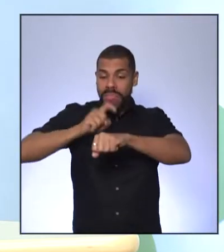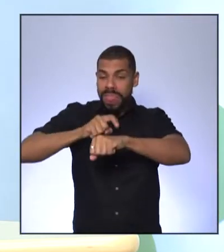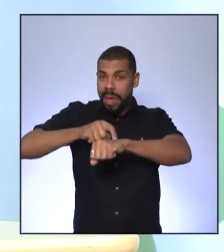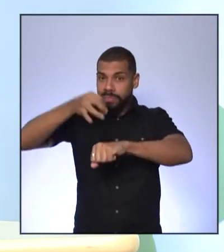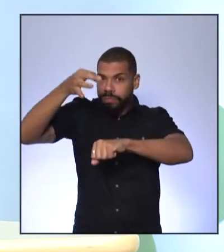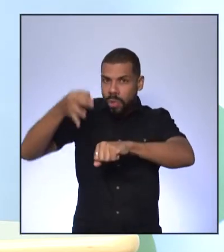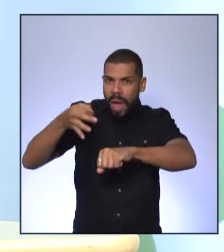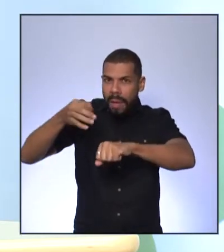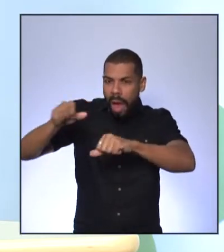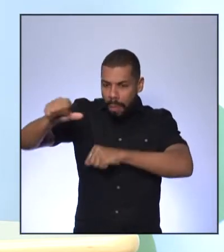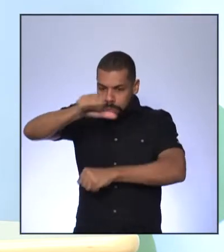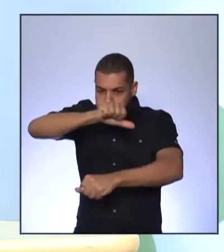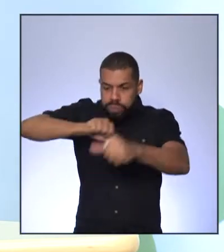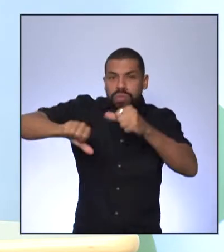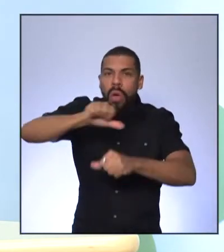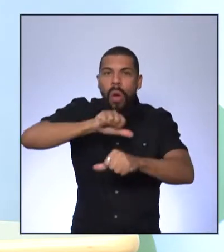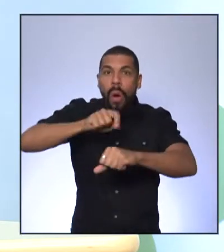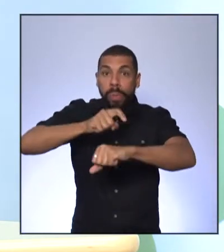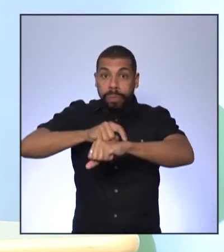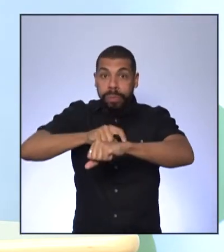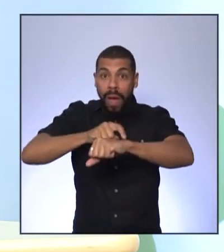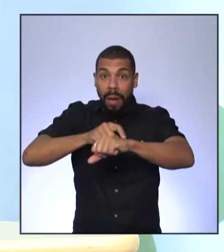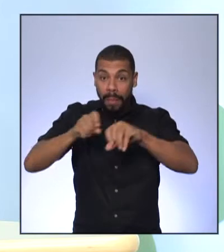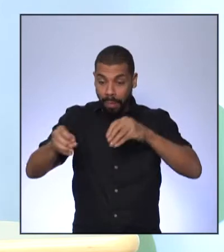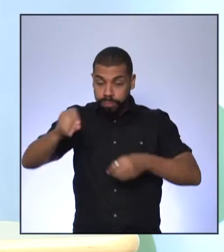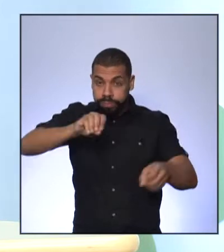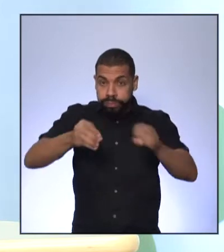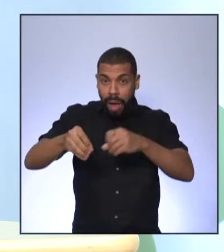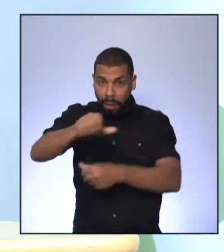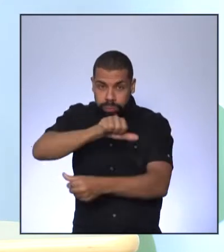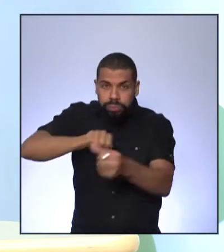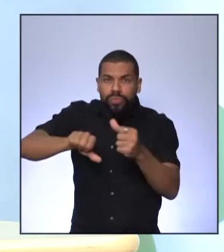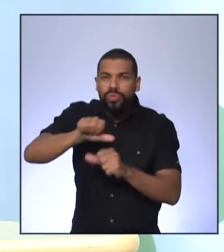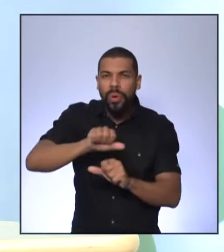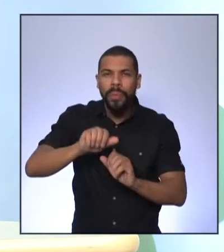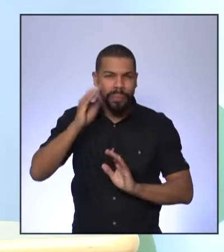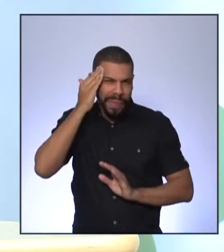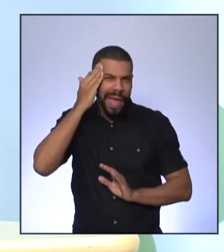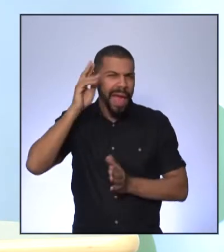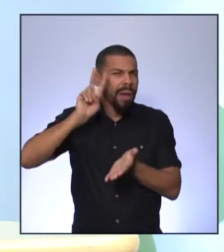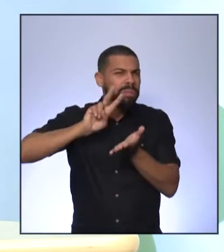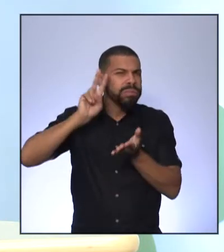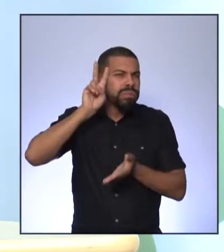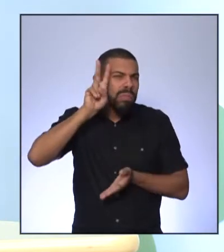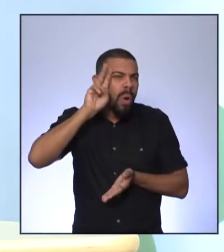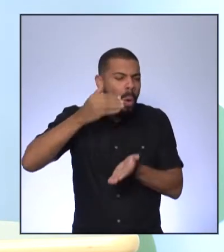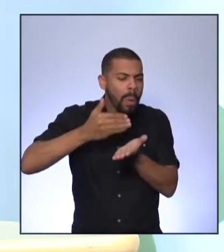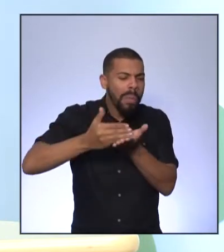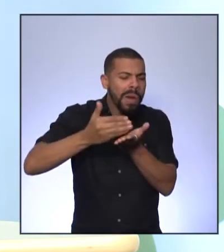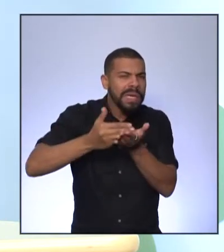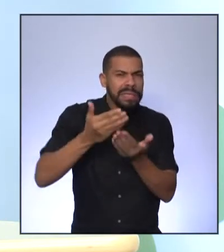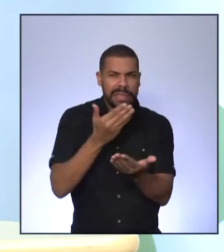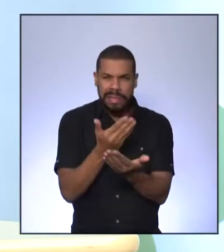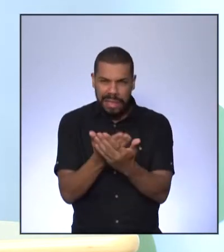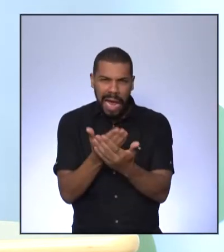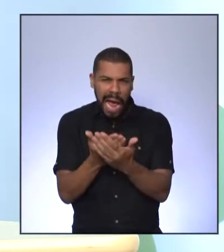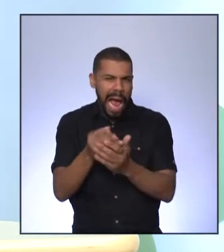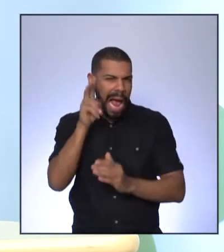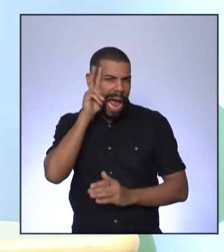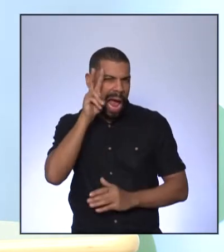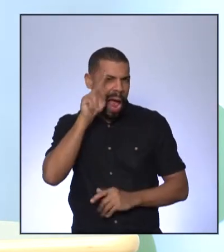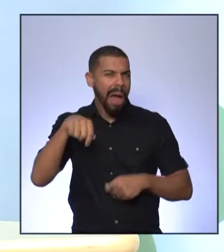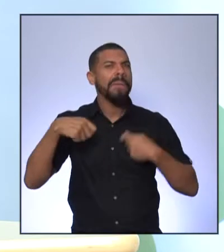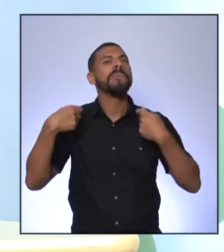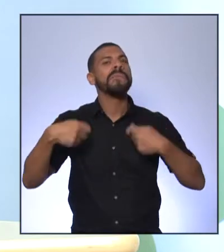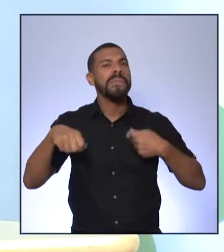Eles modificam o tempo que a reação leva para acontecer. Lembra que no início da aula eu falei que para acontecer uma reação é necessário